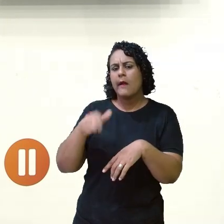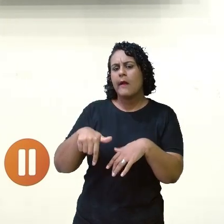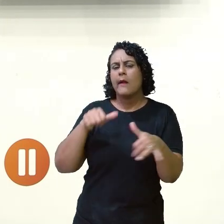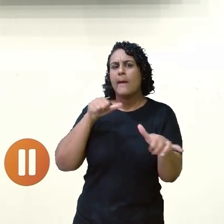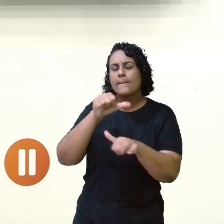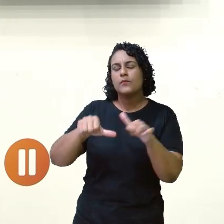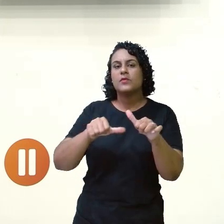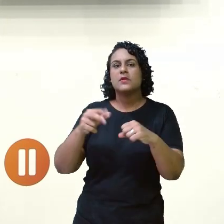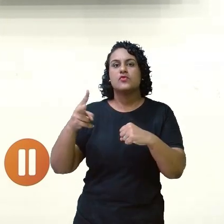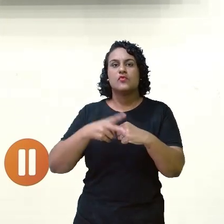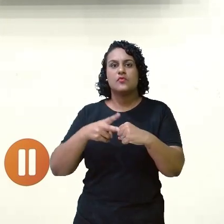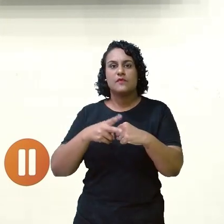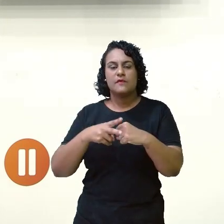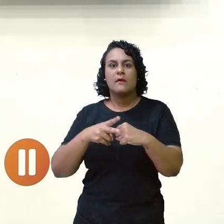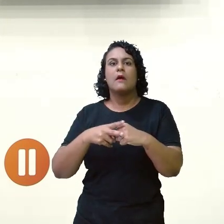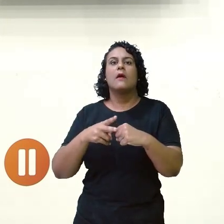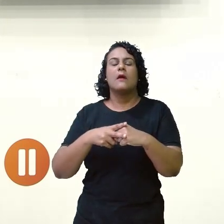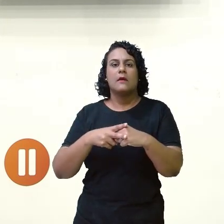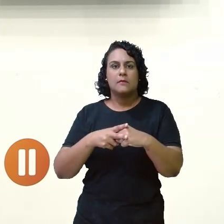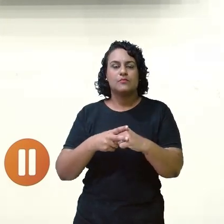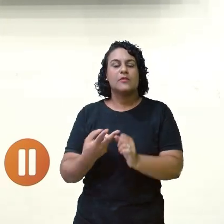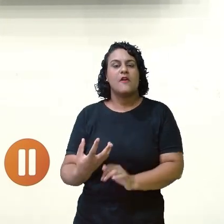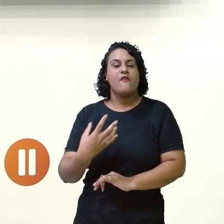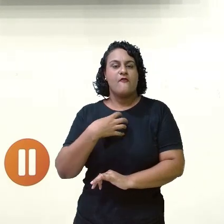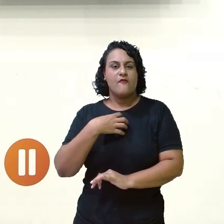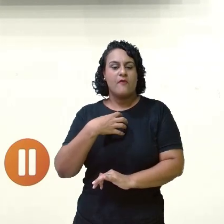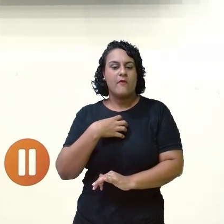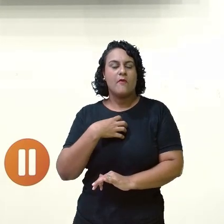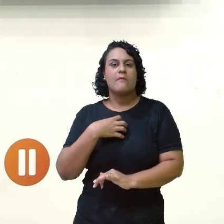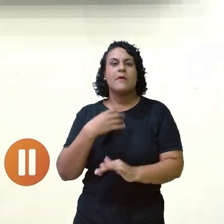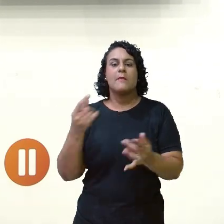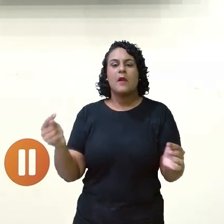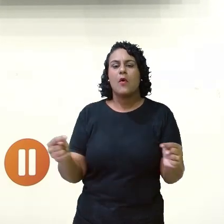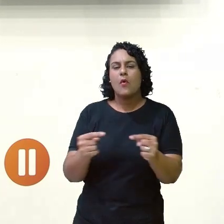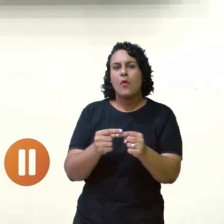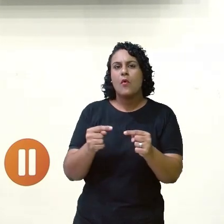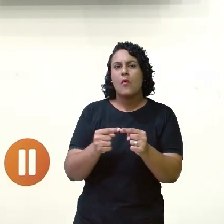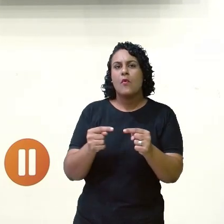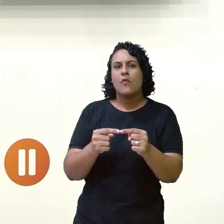verbo sofre em sua forma para